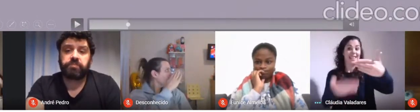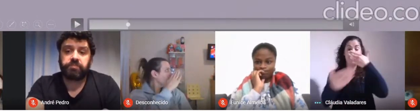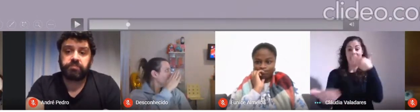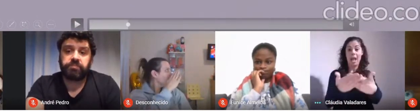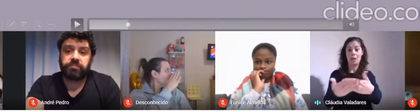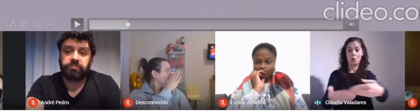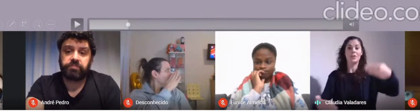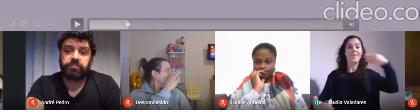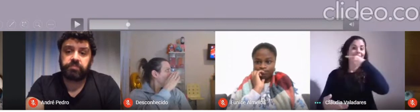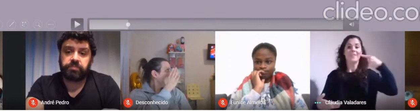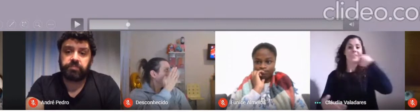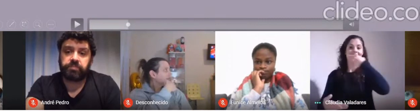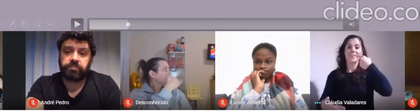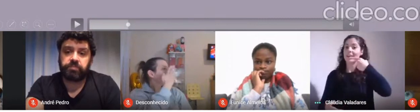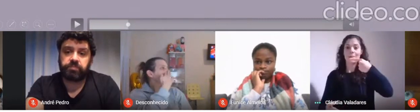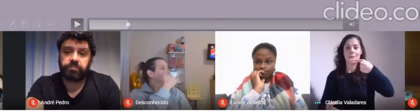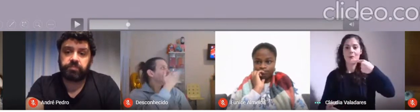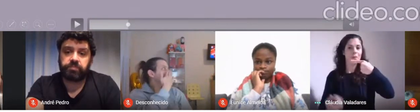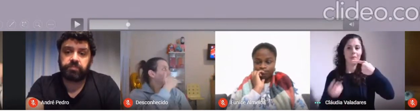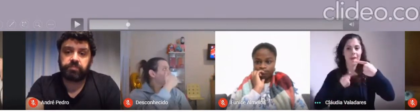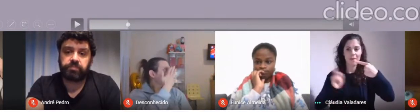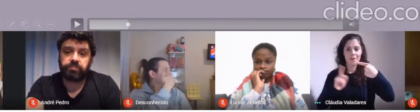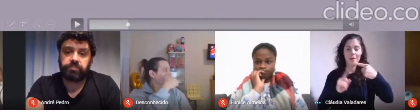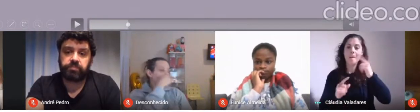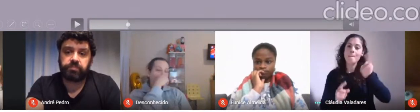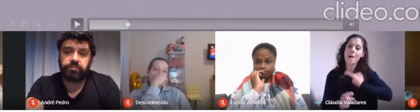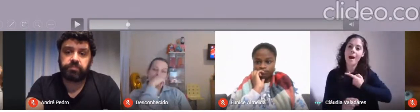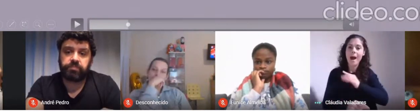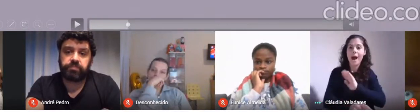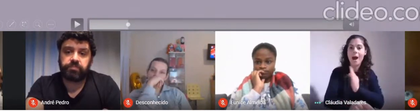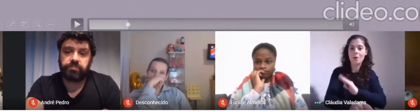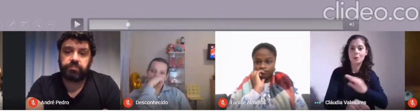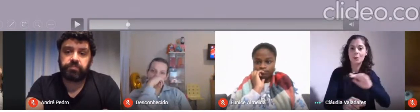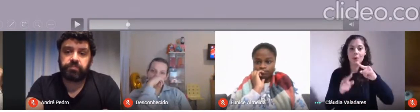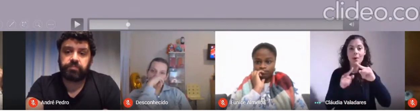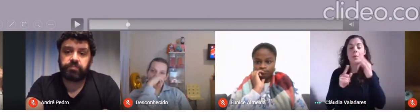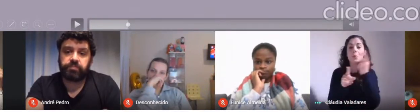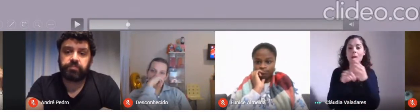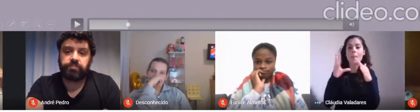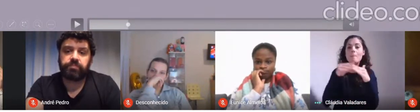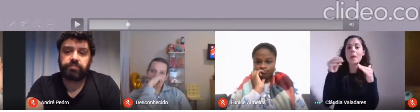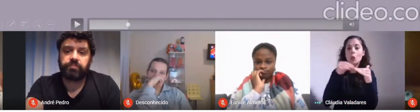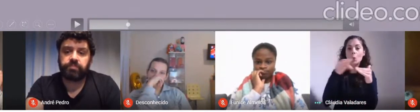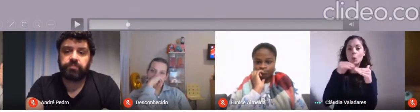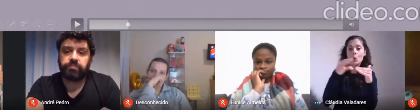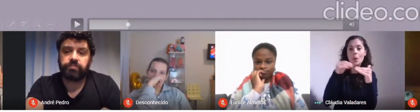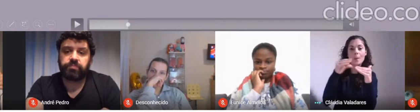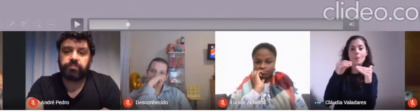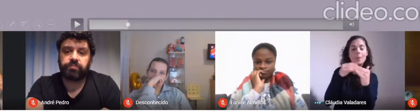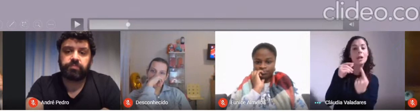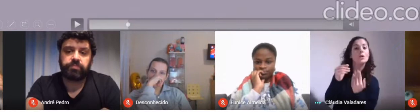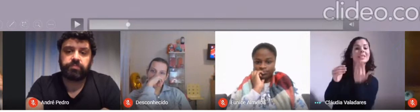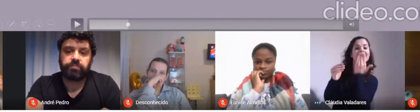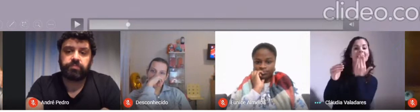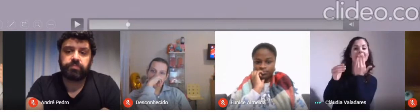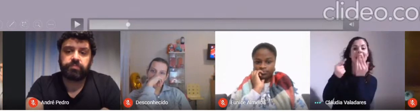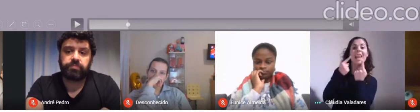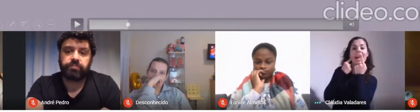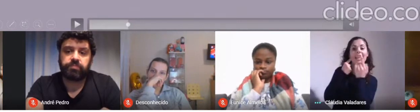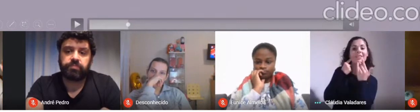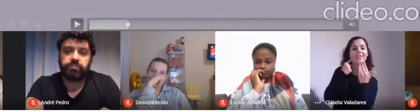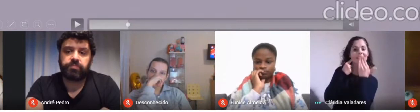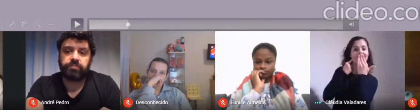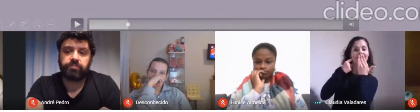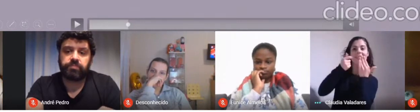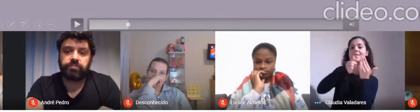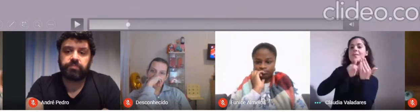mas ela deve ter esta inclinação para que as cerdas, os pelos da escova, entrem dentro da gengiva e retirem